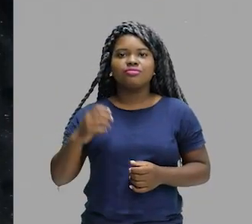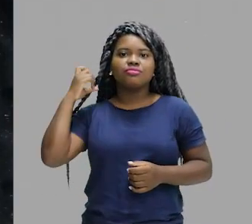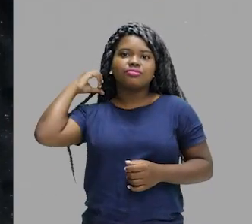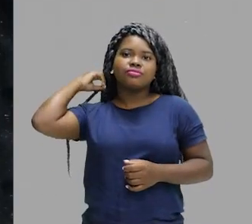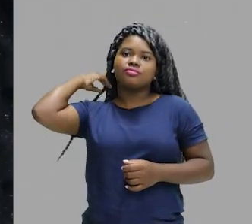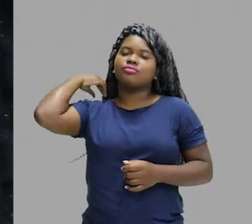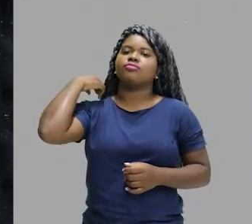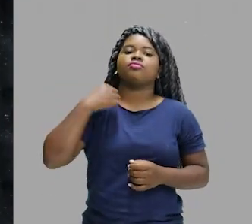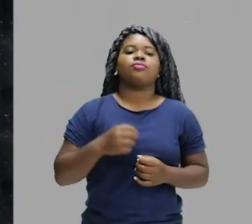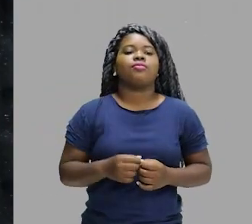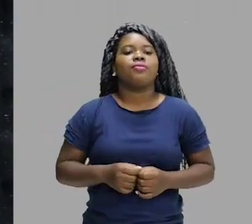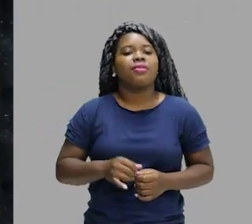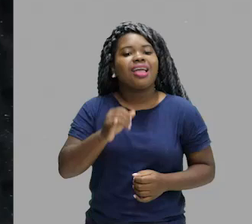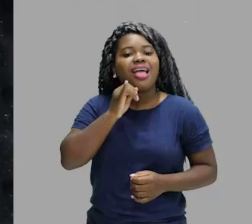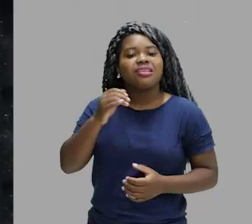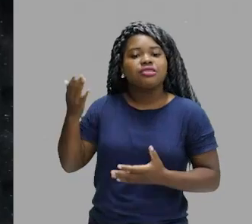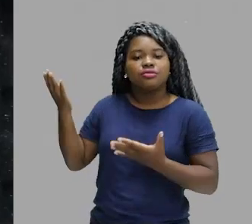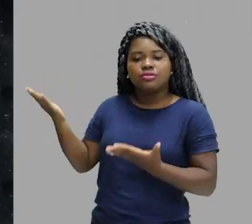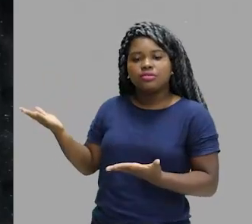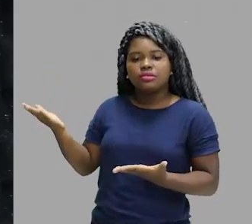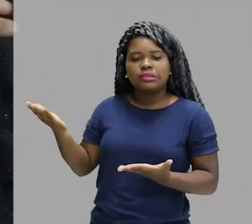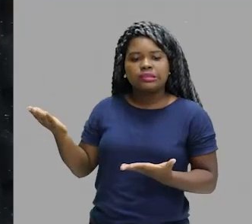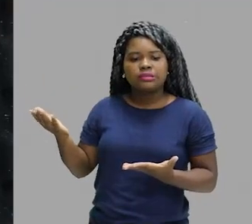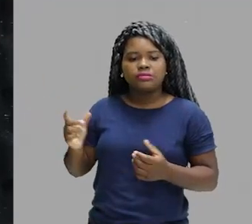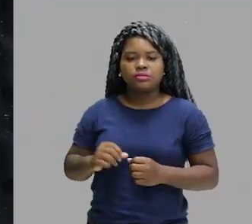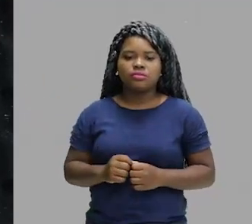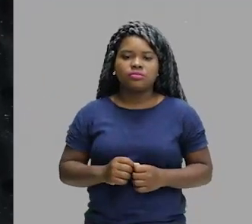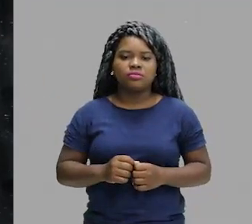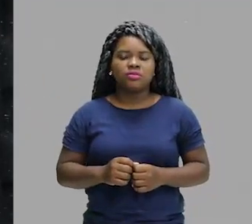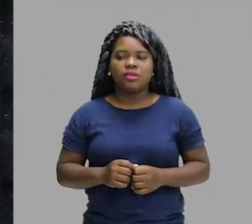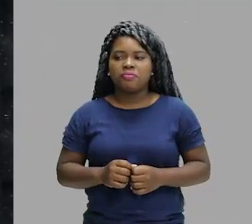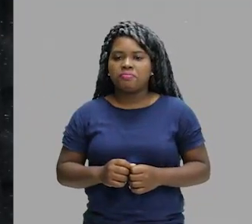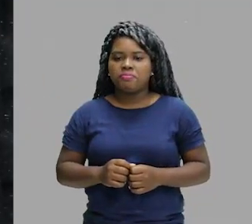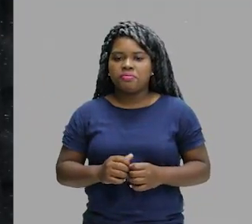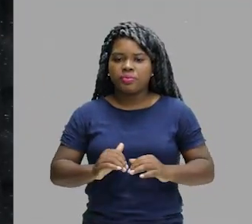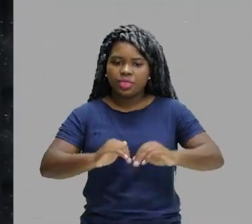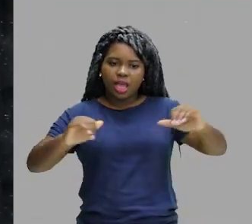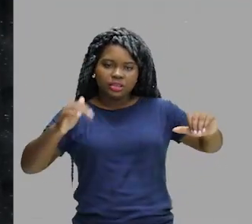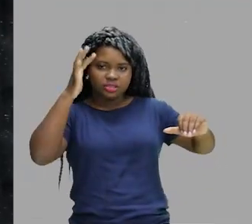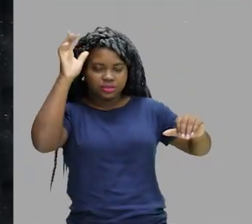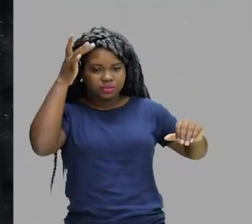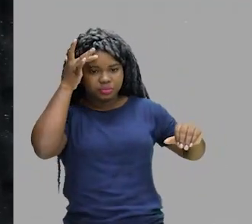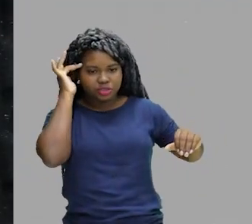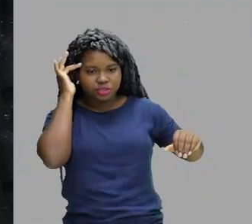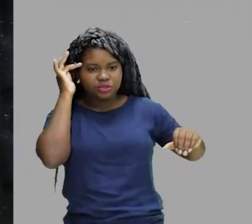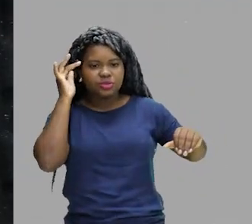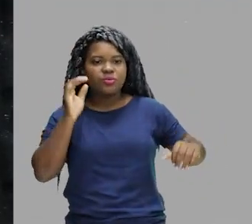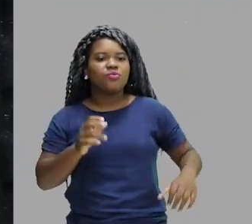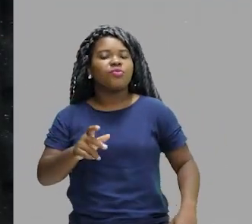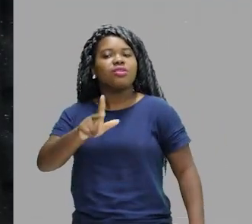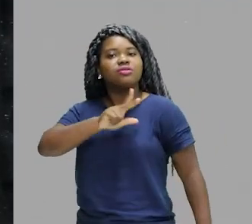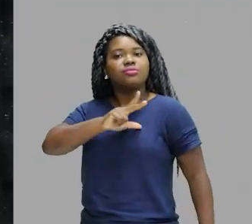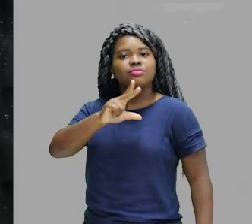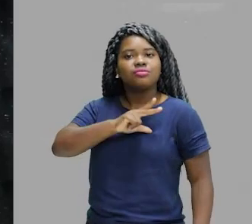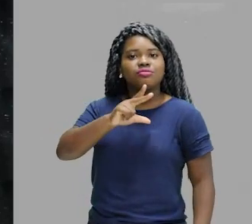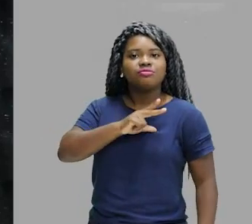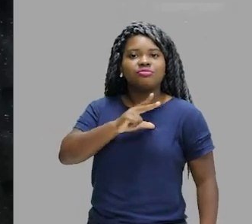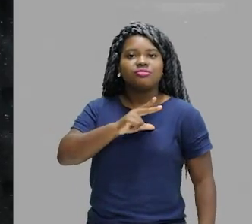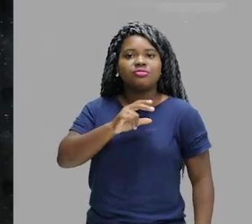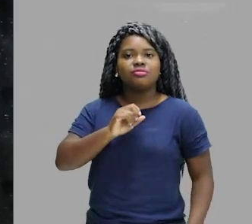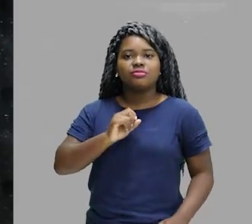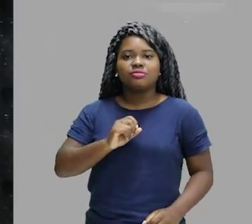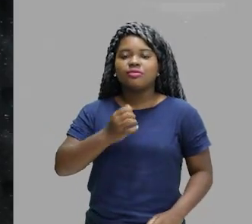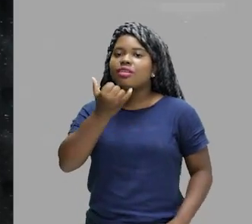era pobre ficou miserável e quem era rico ficou milionário, né? Mega ultra rico. Chama-se Revolução Industrial. A